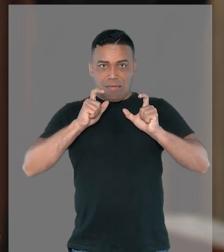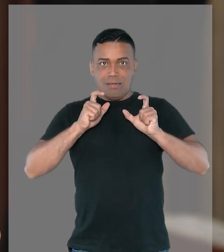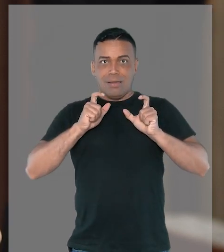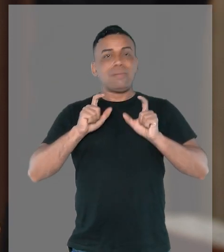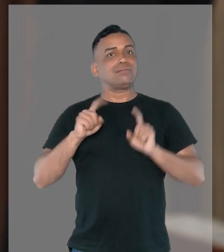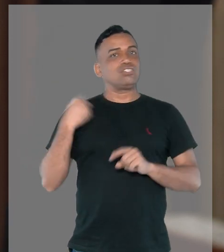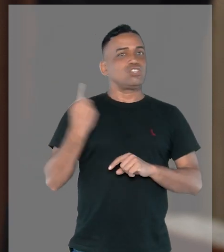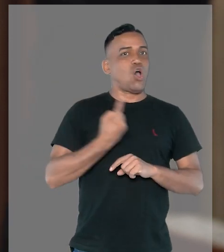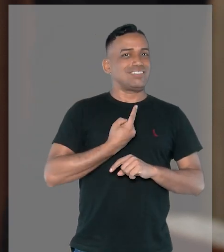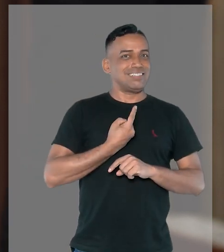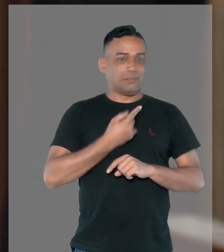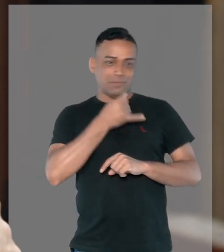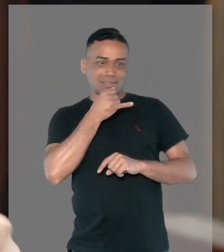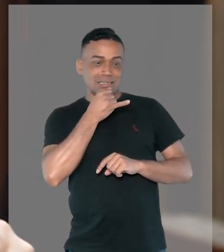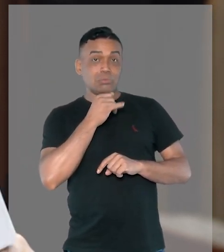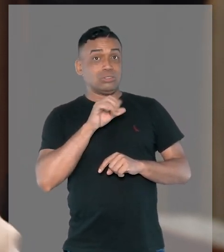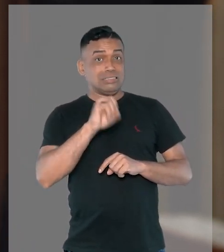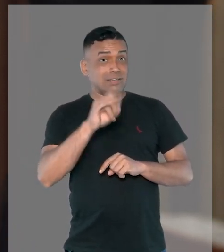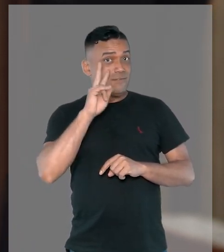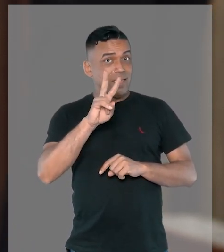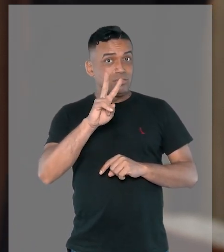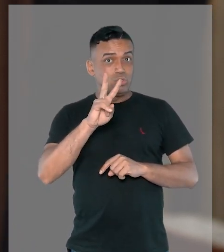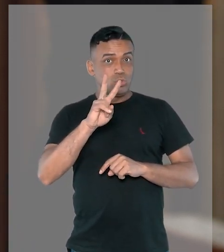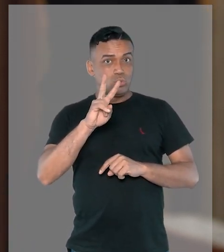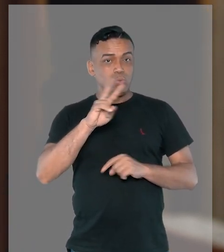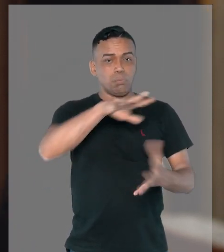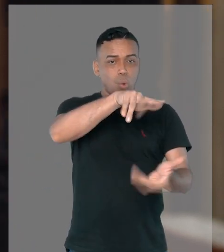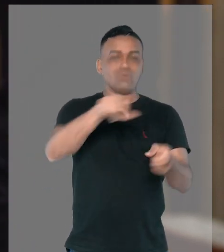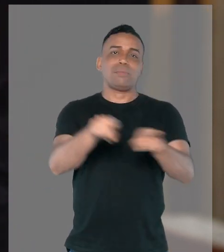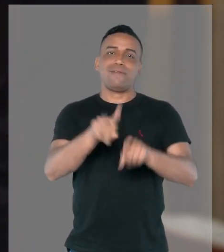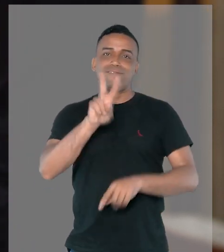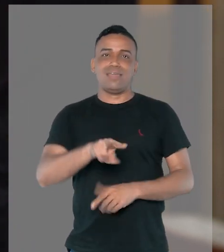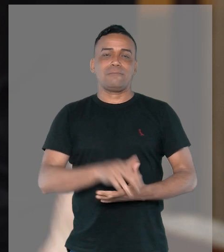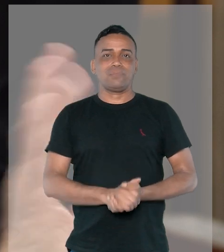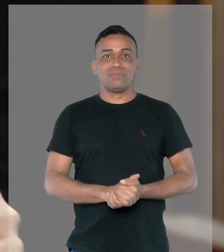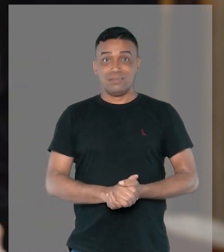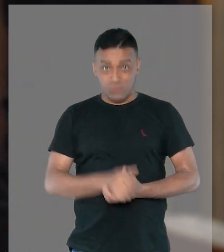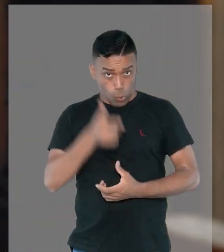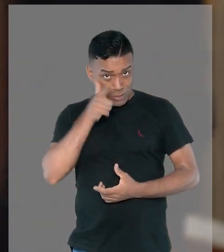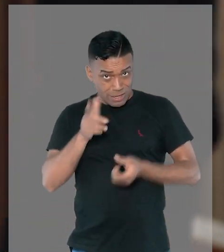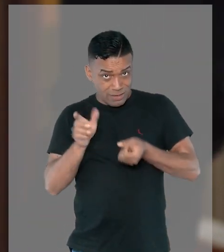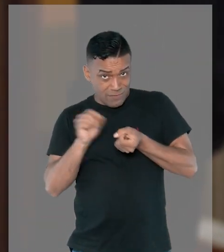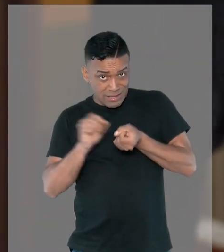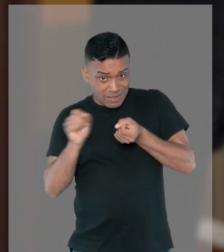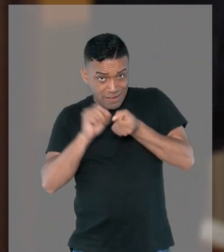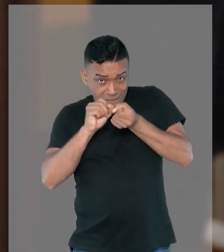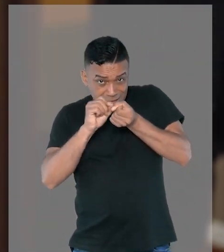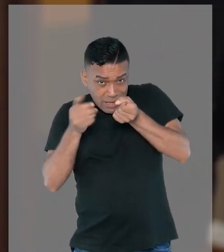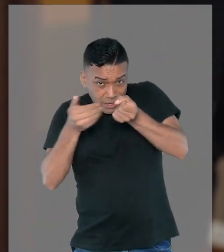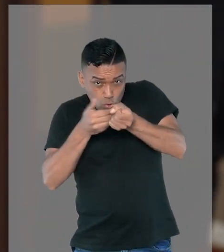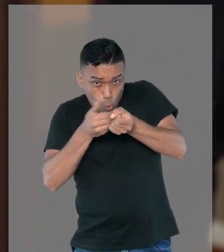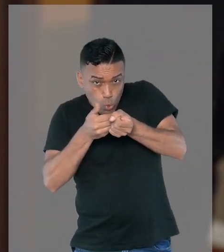coisa conosco. Quer dizer, se eu vejo, o mundo vê. Ninguém faz nada escondido nesse mundo. Vocês acham que vocês fazem